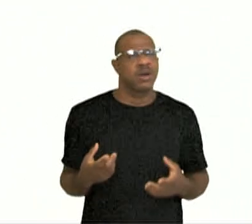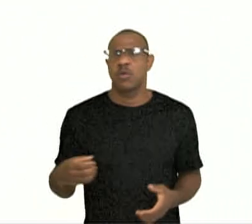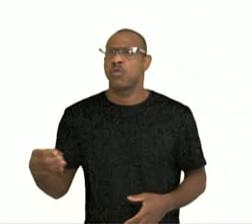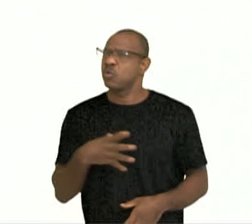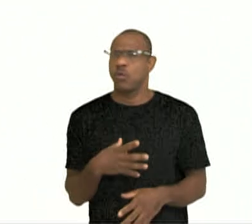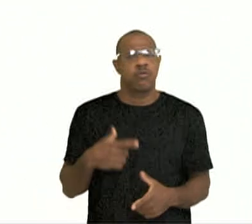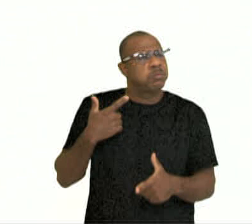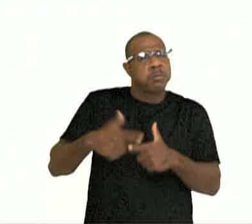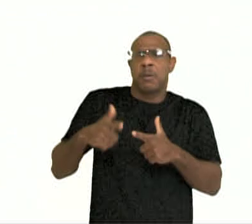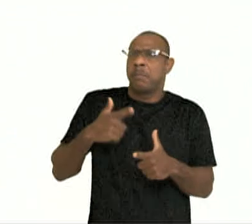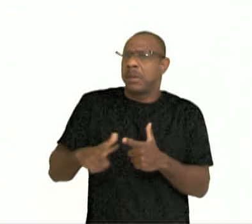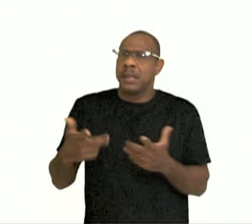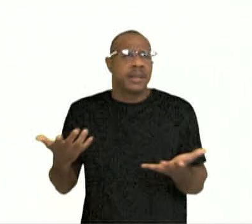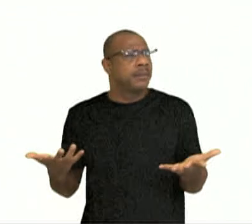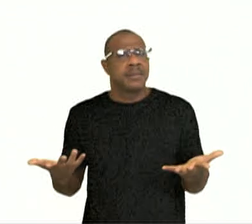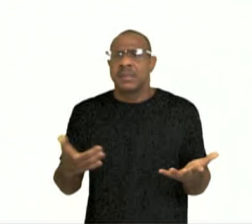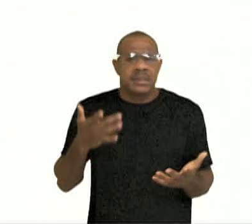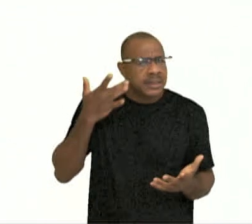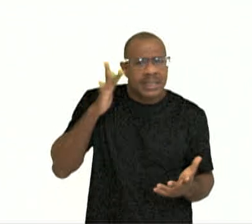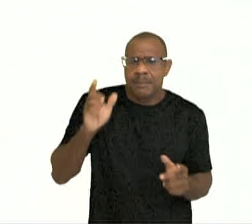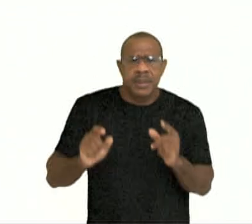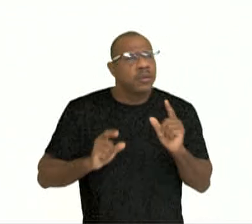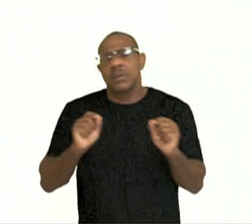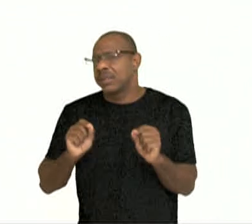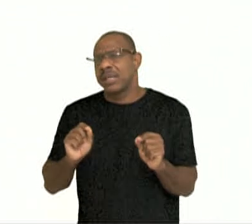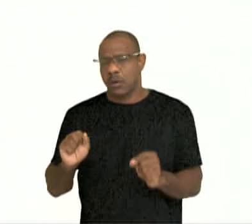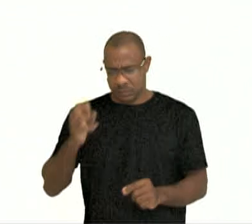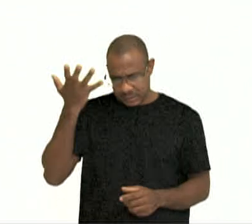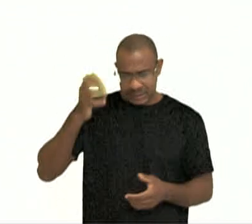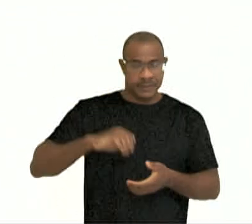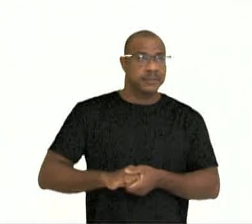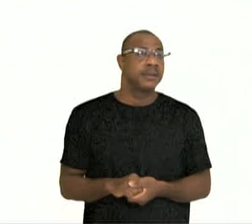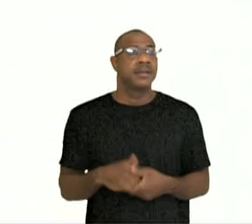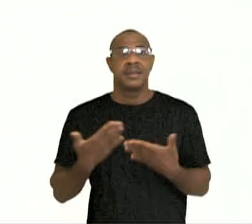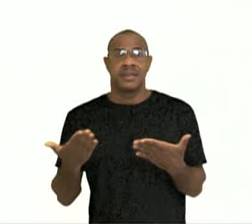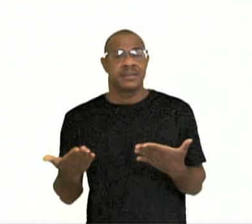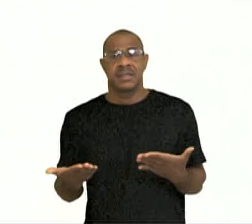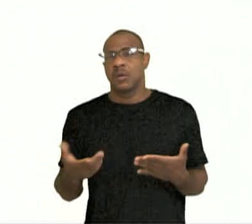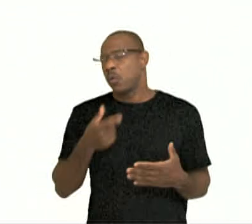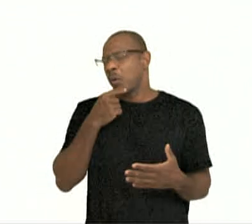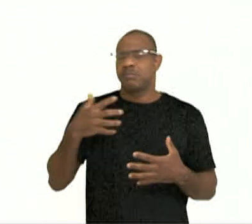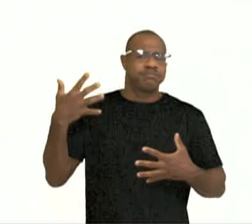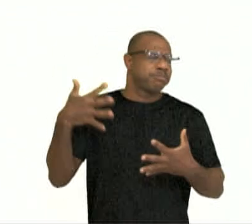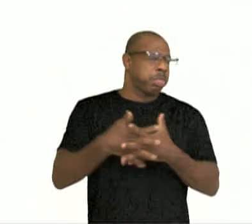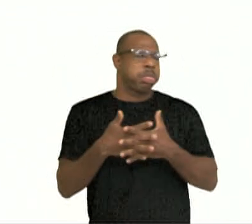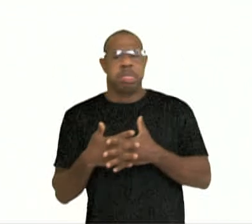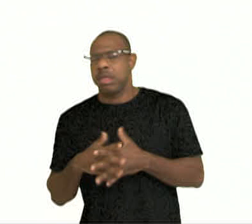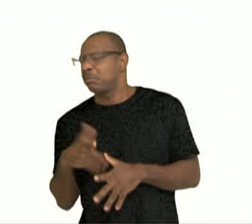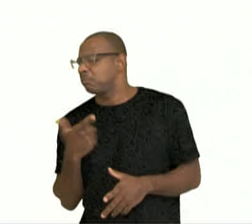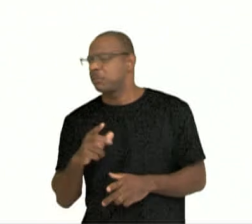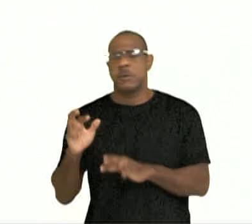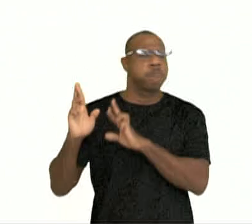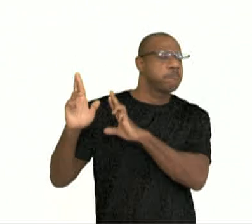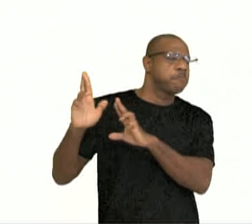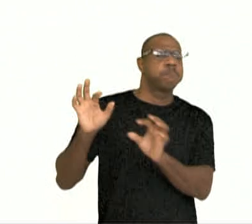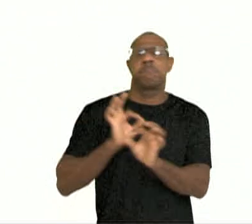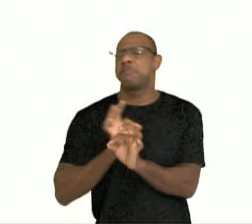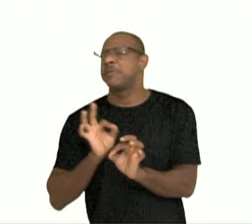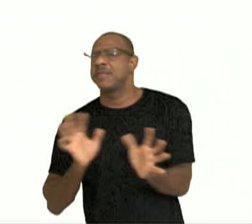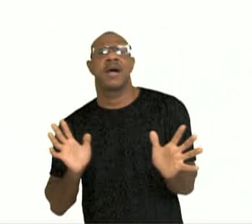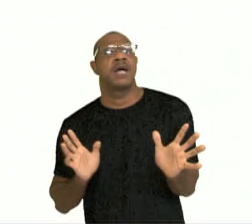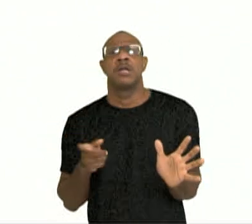buraco escuro, sem saber no que ia dar. Então o homem se viu bagunçado, o homem se viu sem esperança, o homem se viu